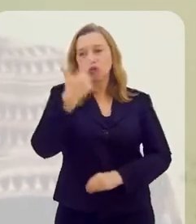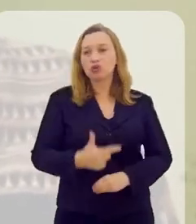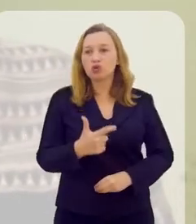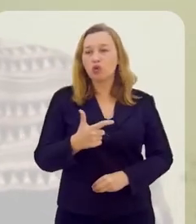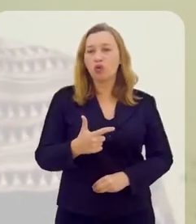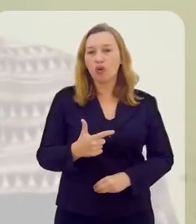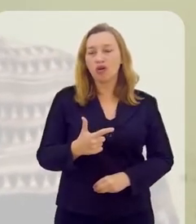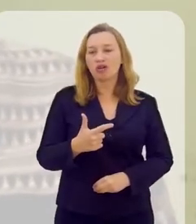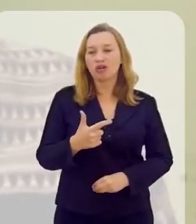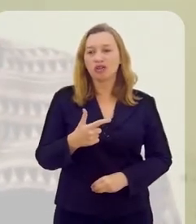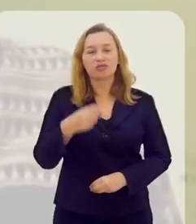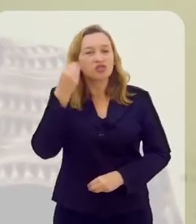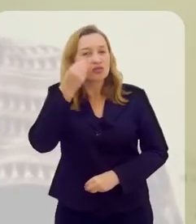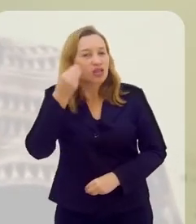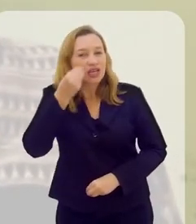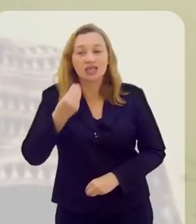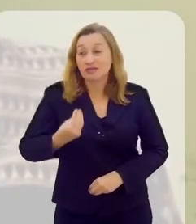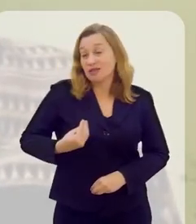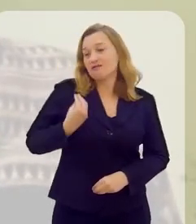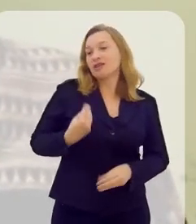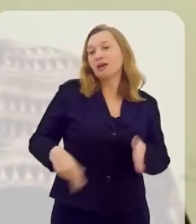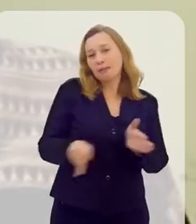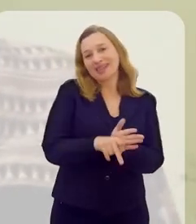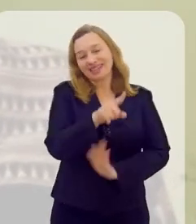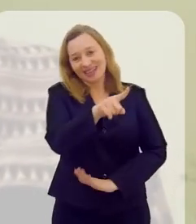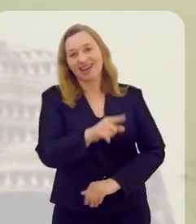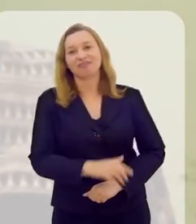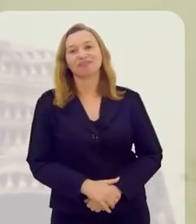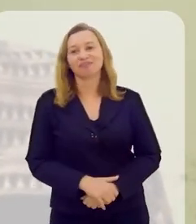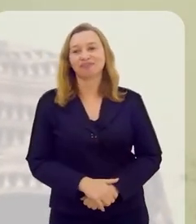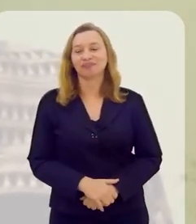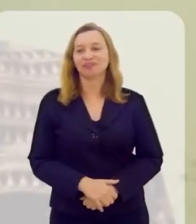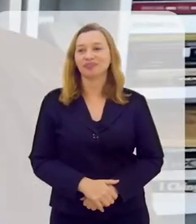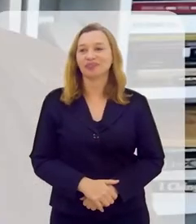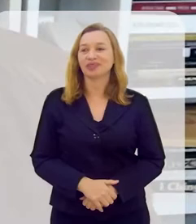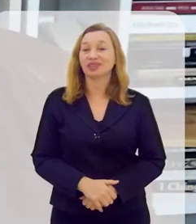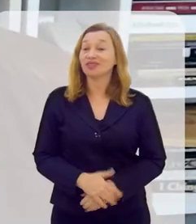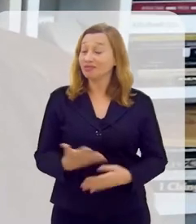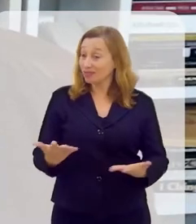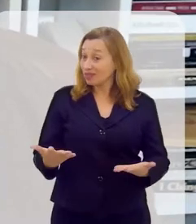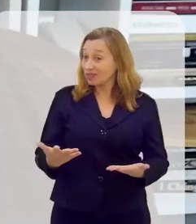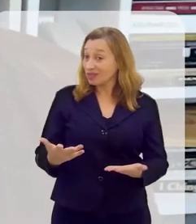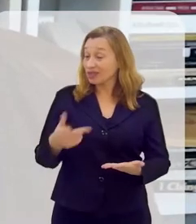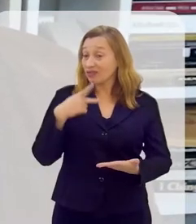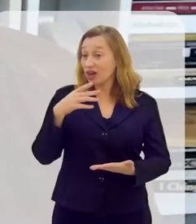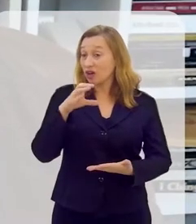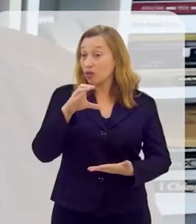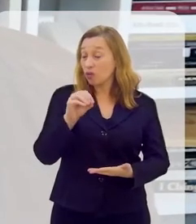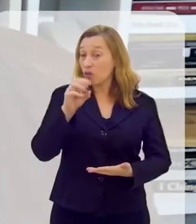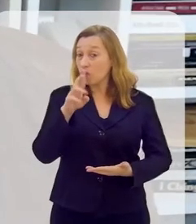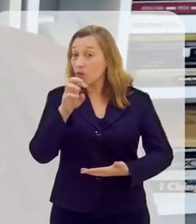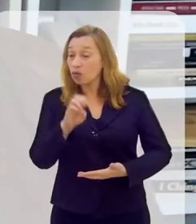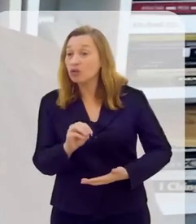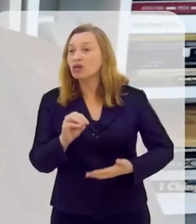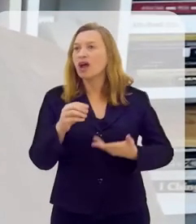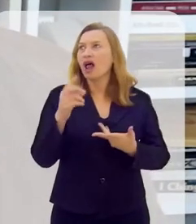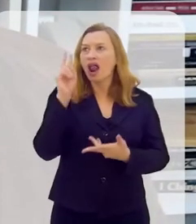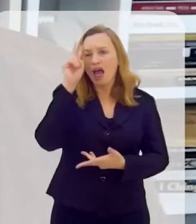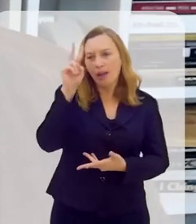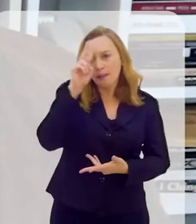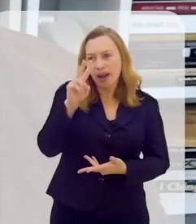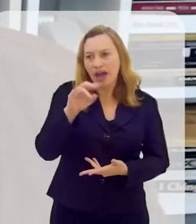Tudo que eu sou, a minha essência, ela vem de lá. E se fala em Recôncavo, a gente vai